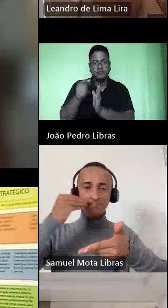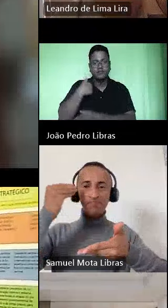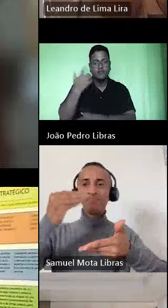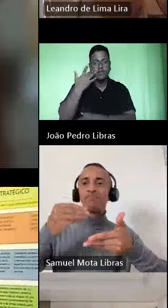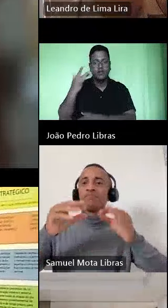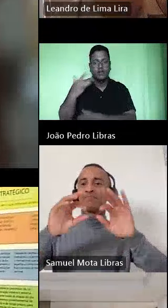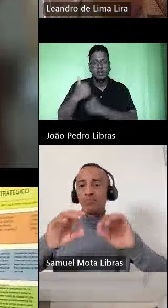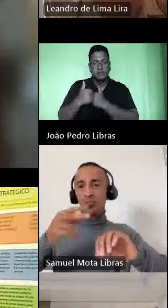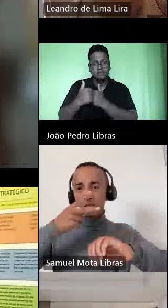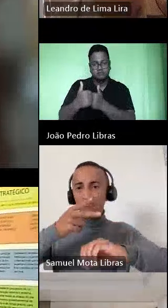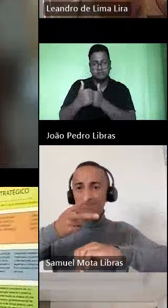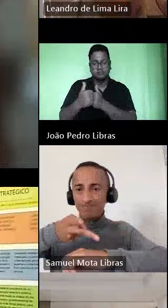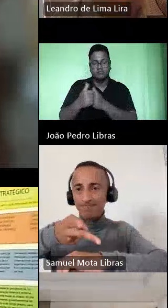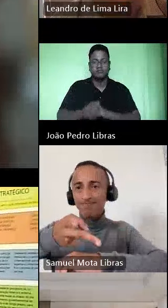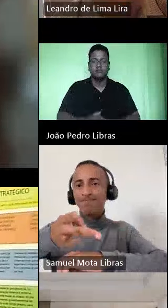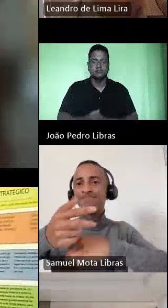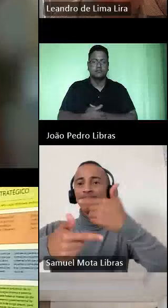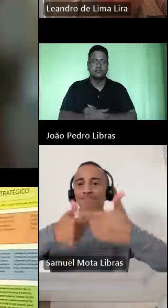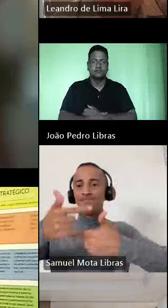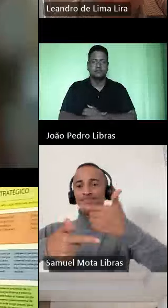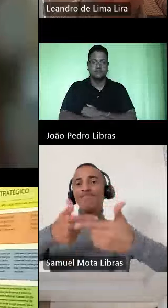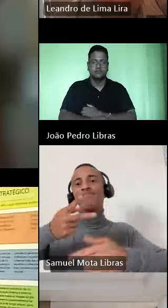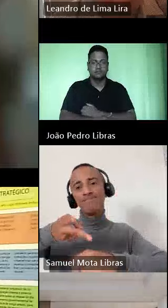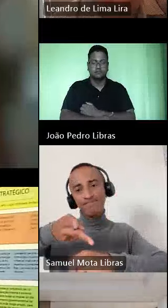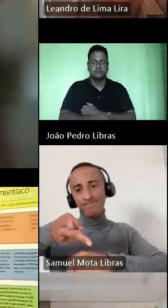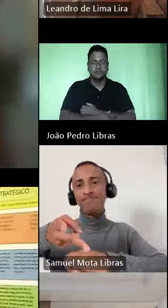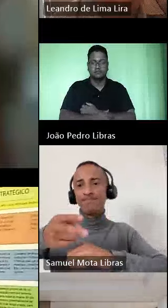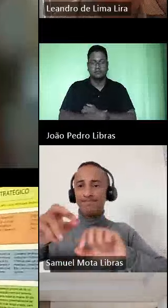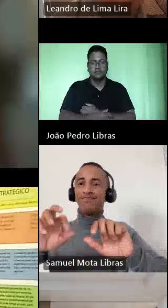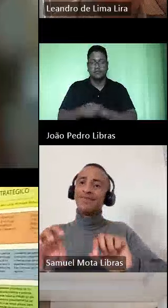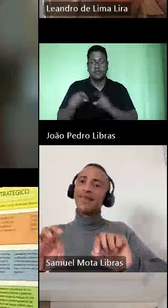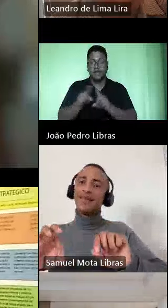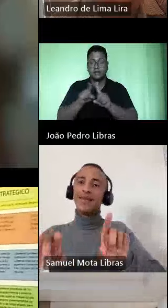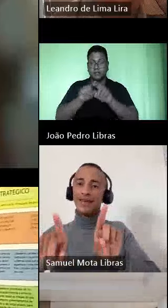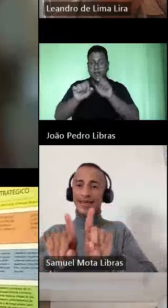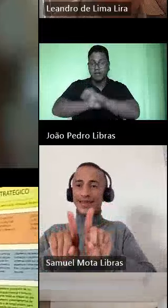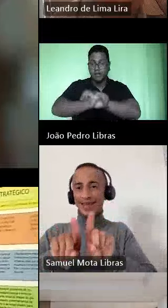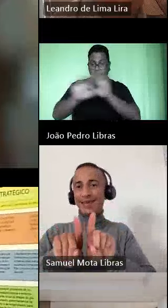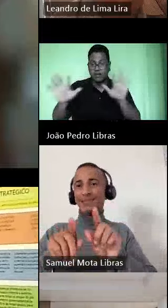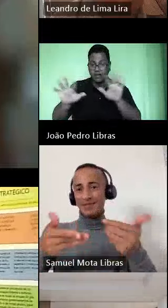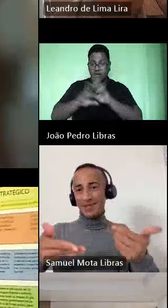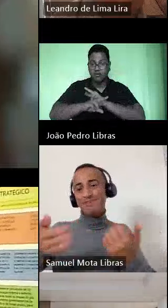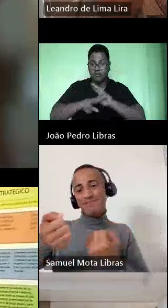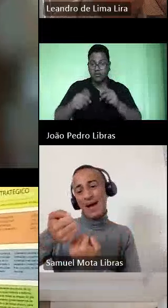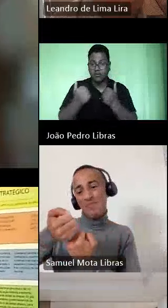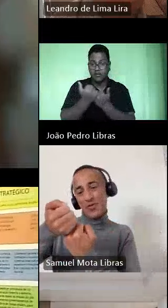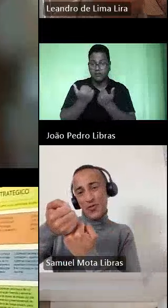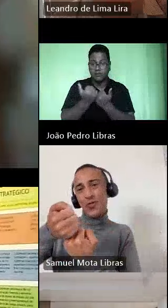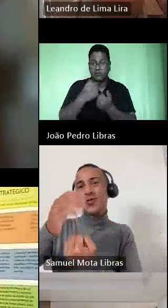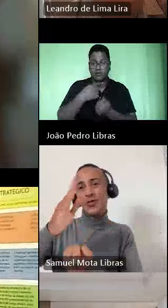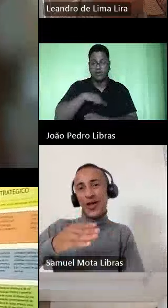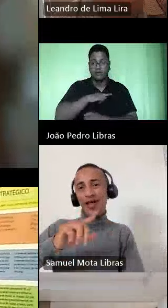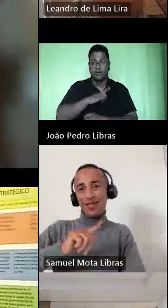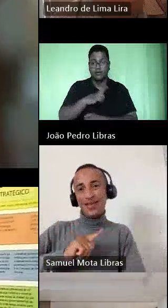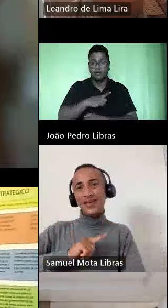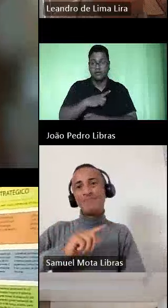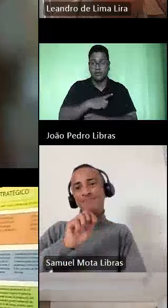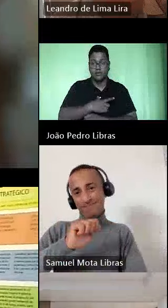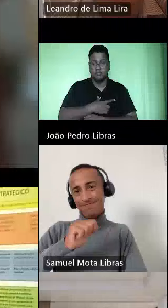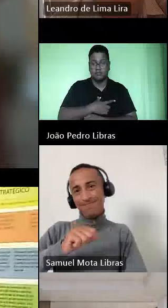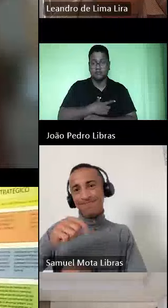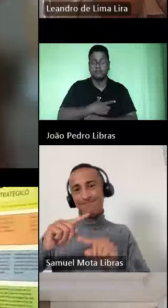esse caminho e contar claro sempre com os apoios que a gente tem né porque assim eh eh